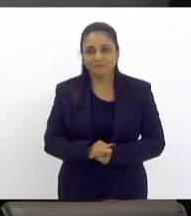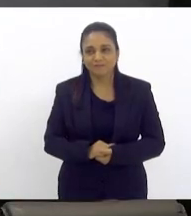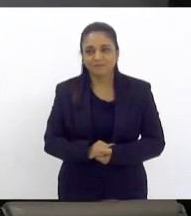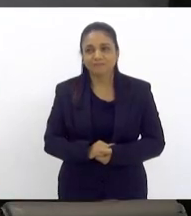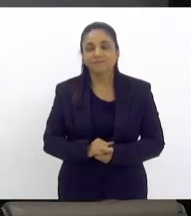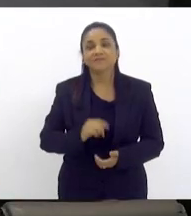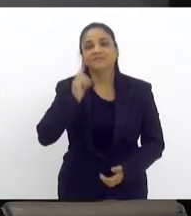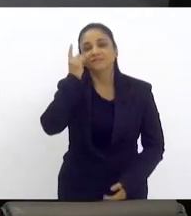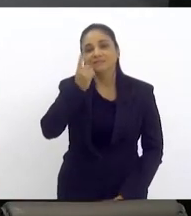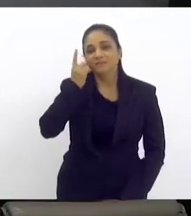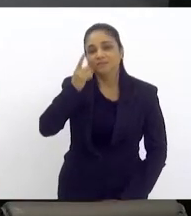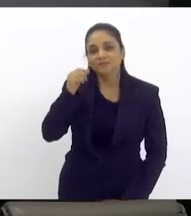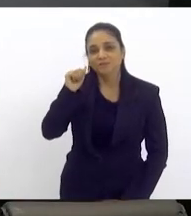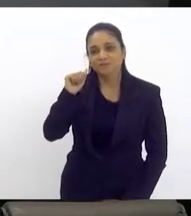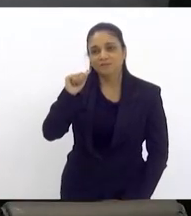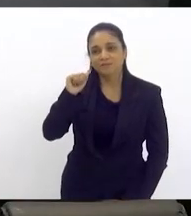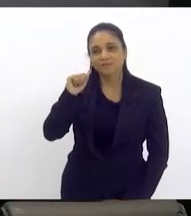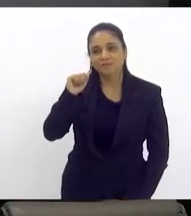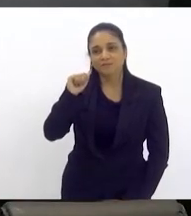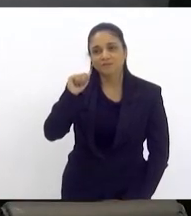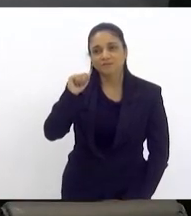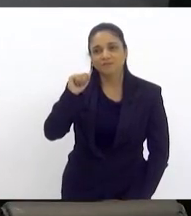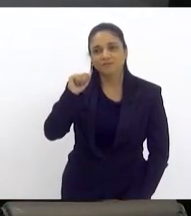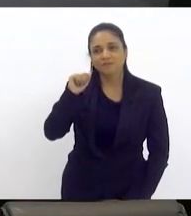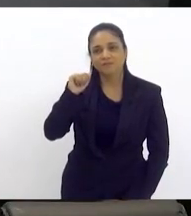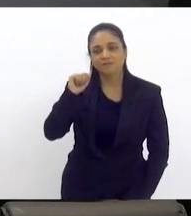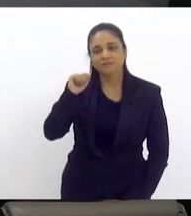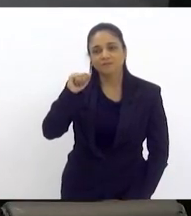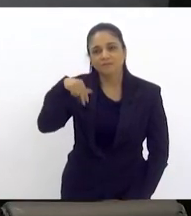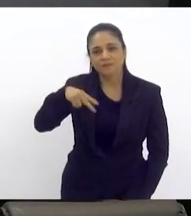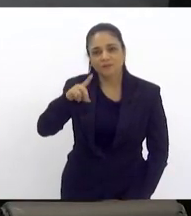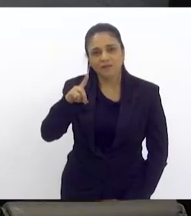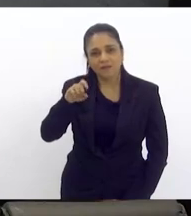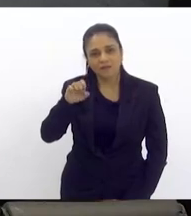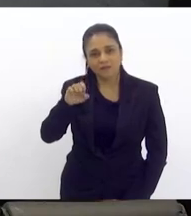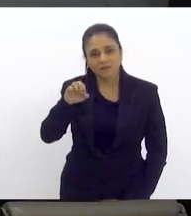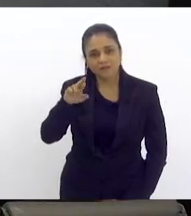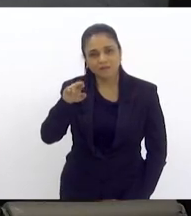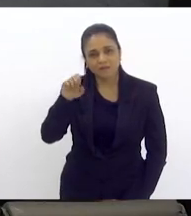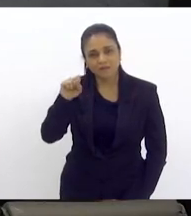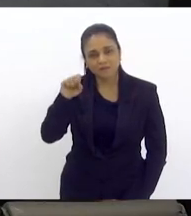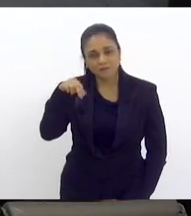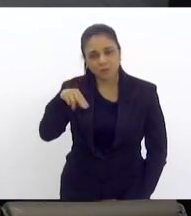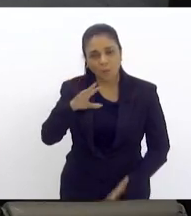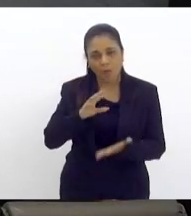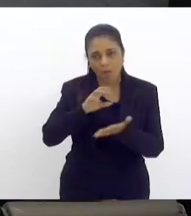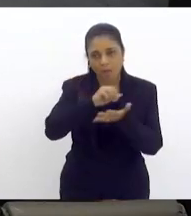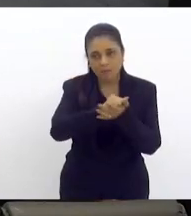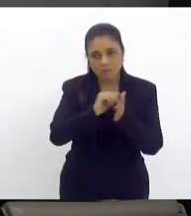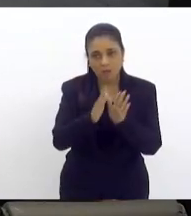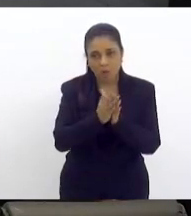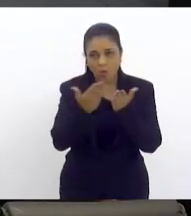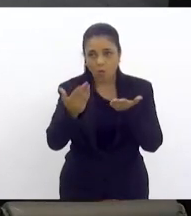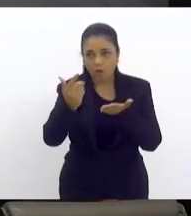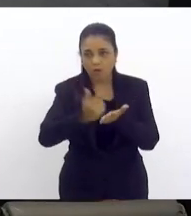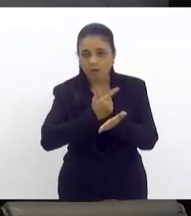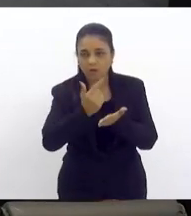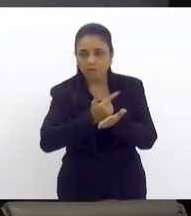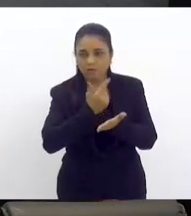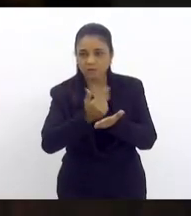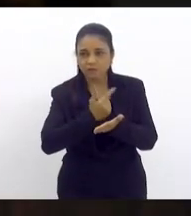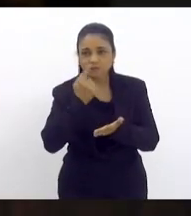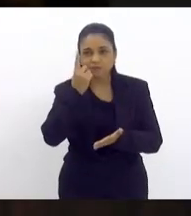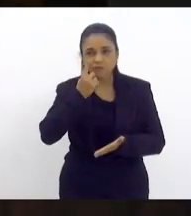Anderson Moraes não é para mostrar o registro aqui no livro eu gosto de deixar aberto para registrar Deputado Moraes